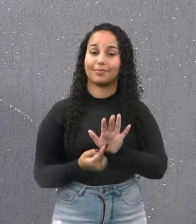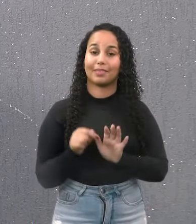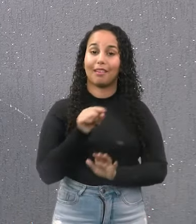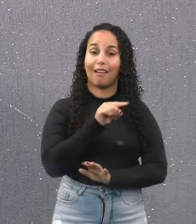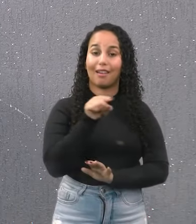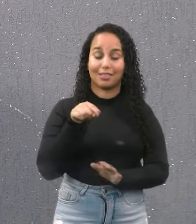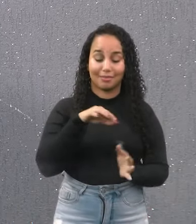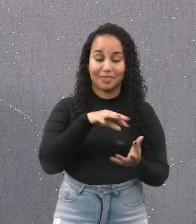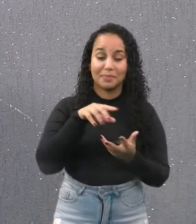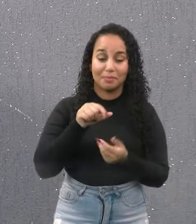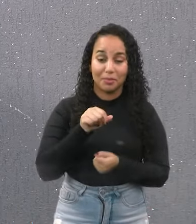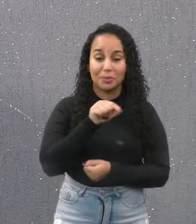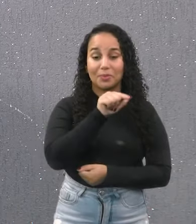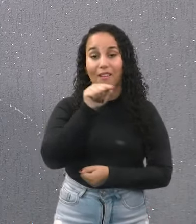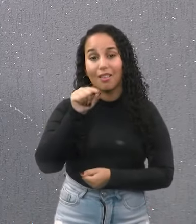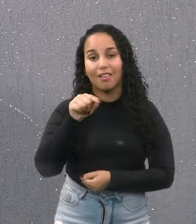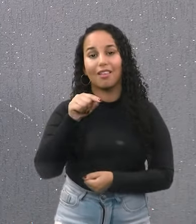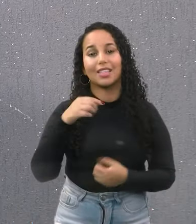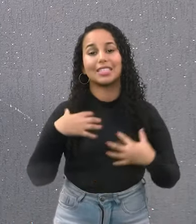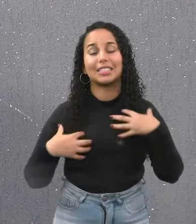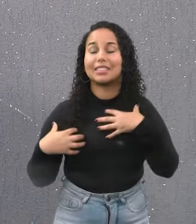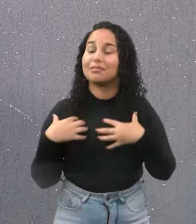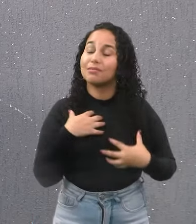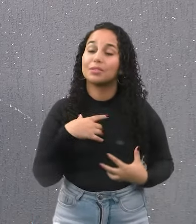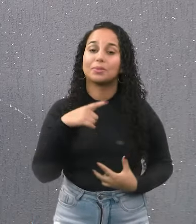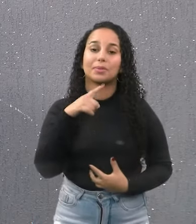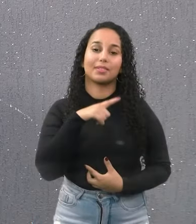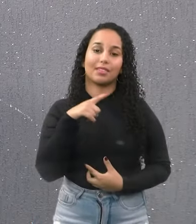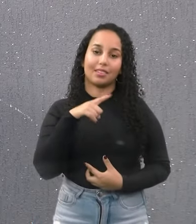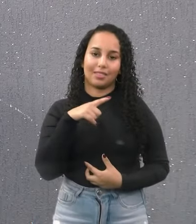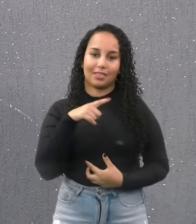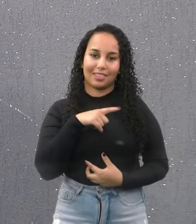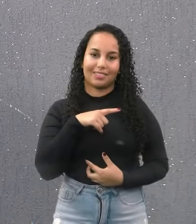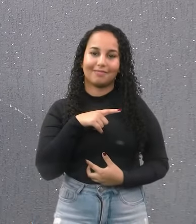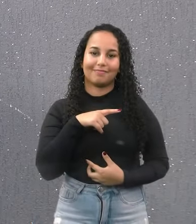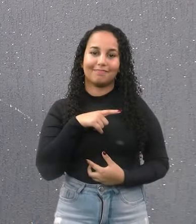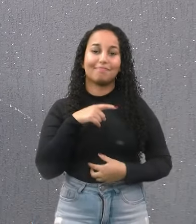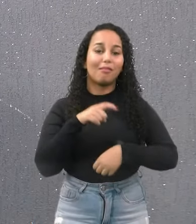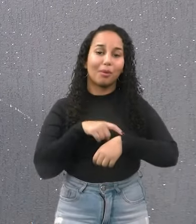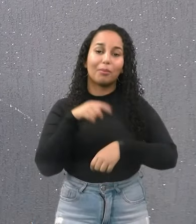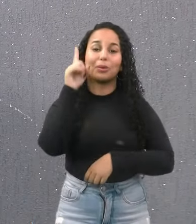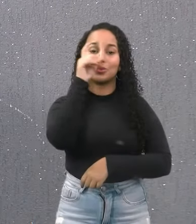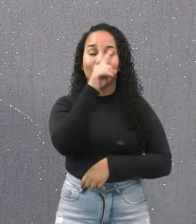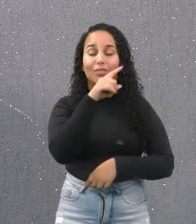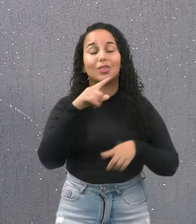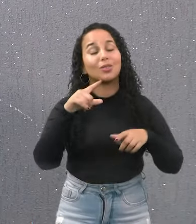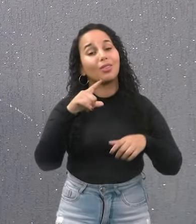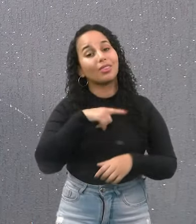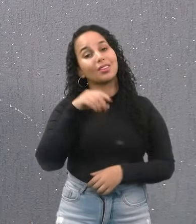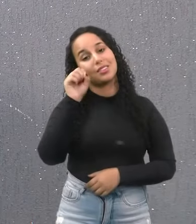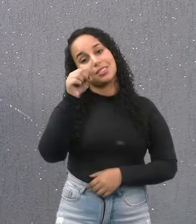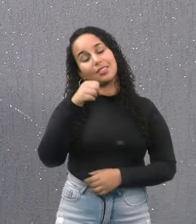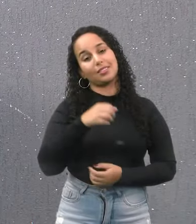terão aflições. Aflições também que pode ser, ter outro significado, como